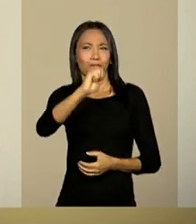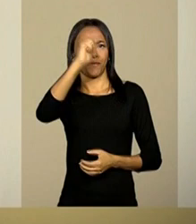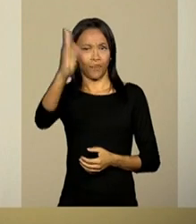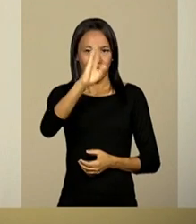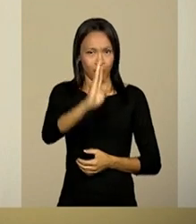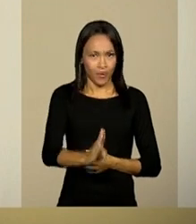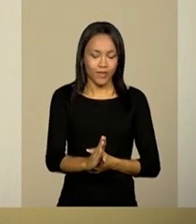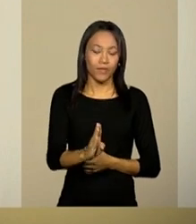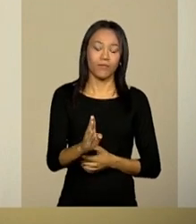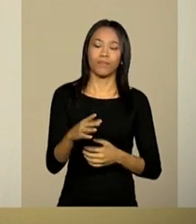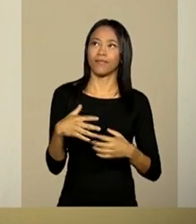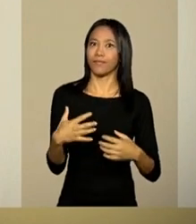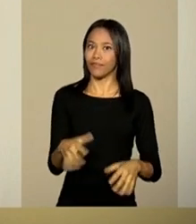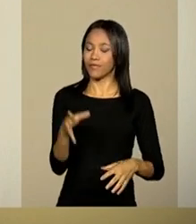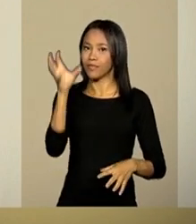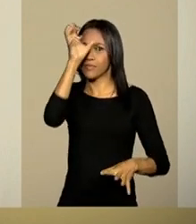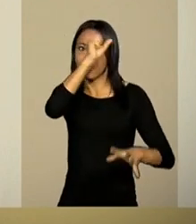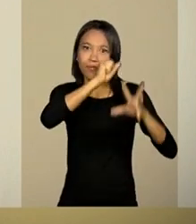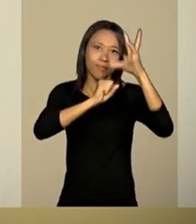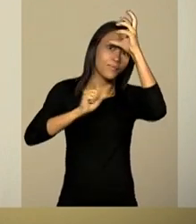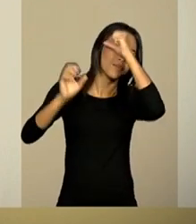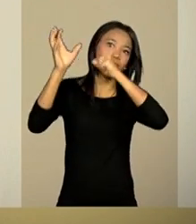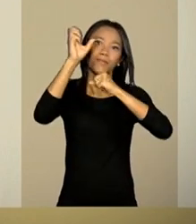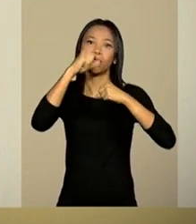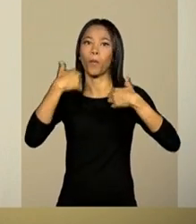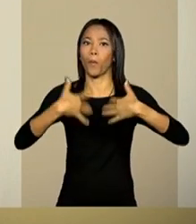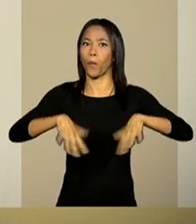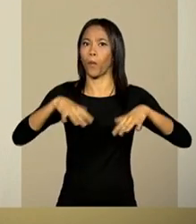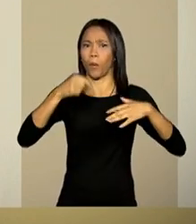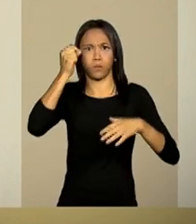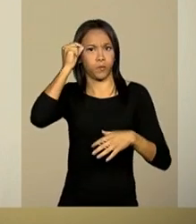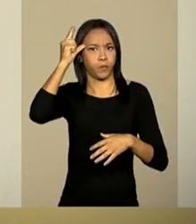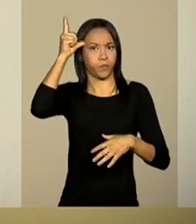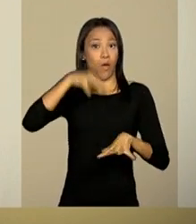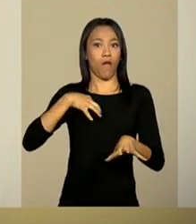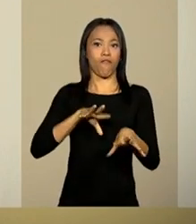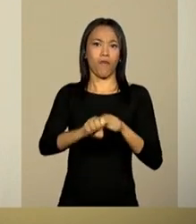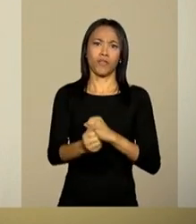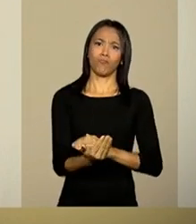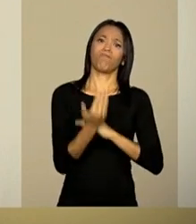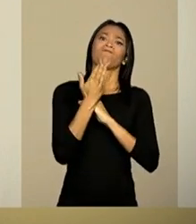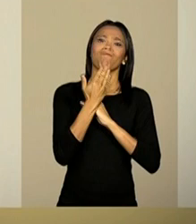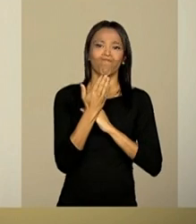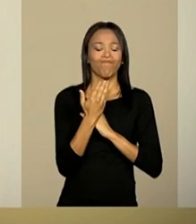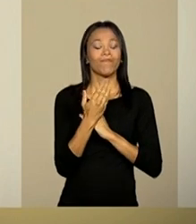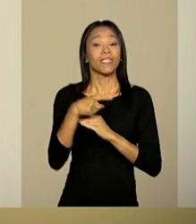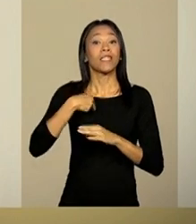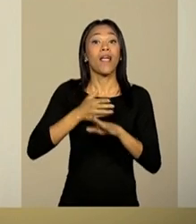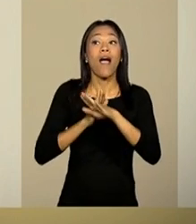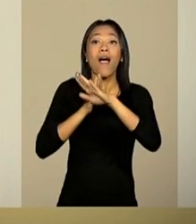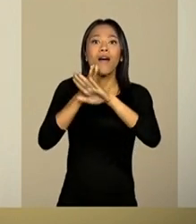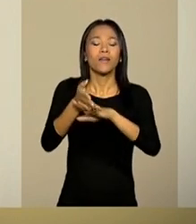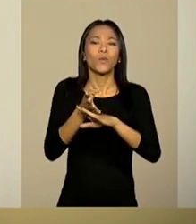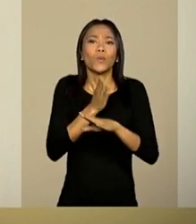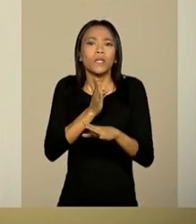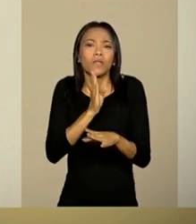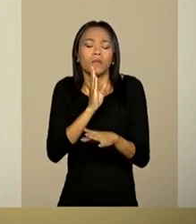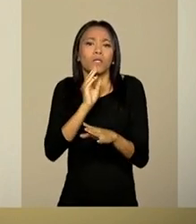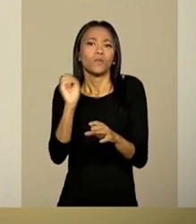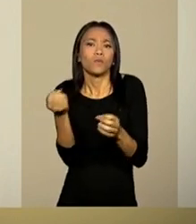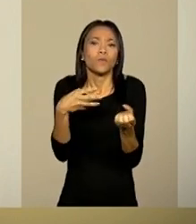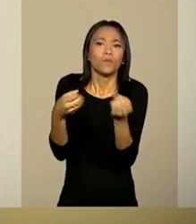Luciano está enriquecendo muito a formação desses jovens eles têm acesso às últimas